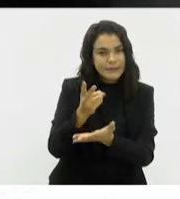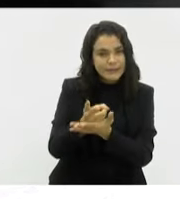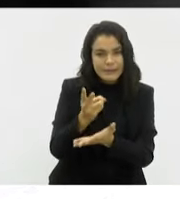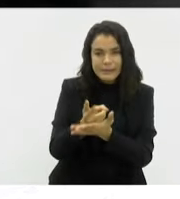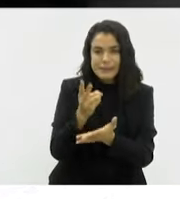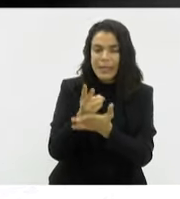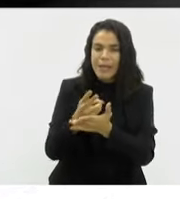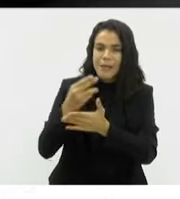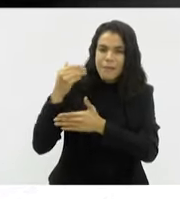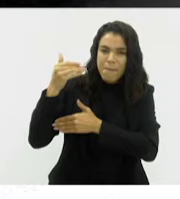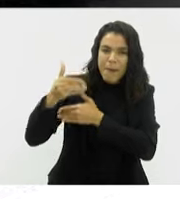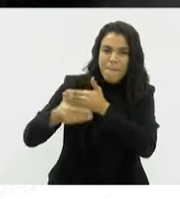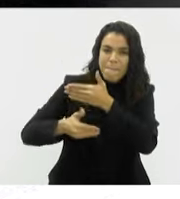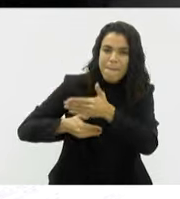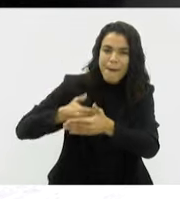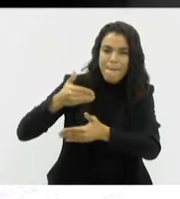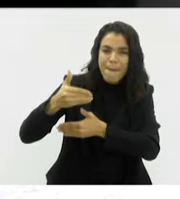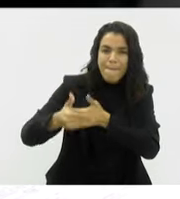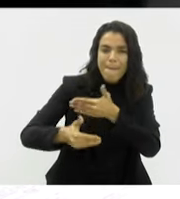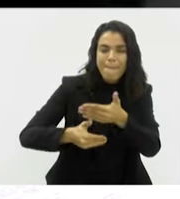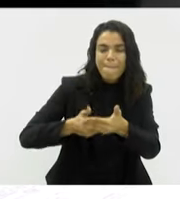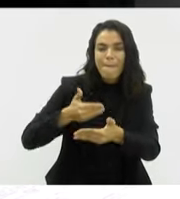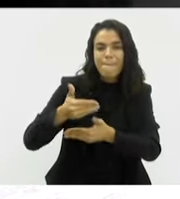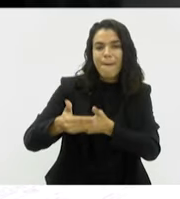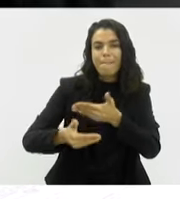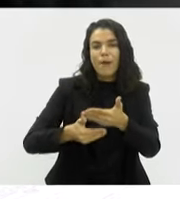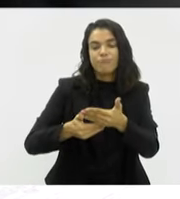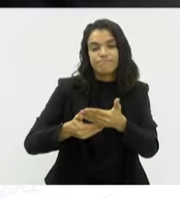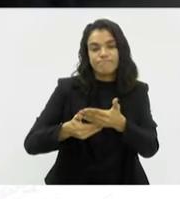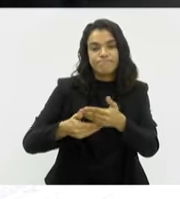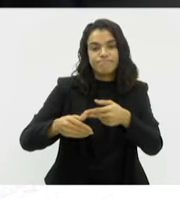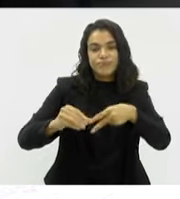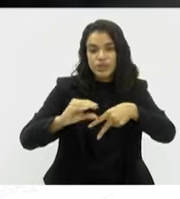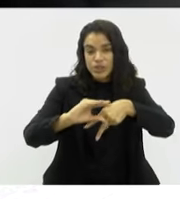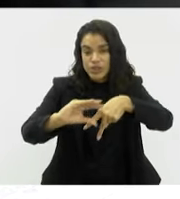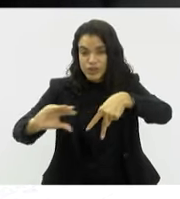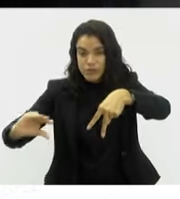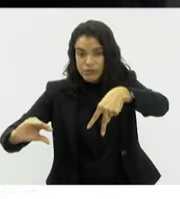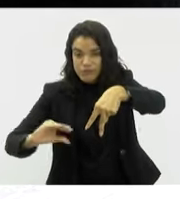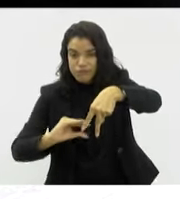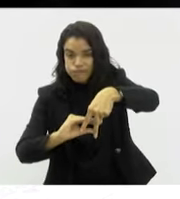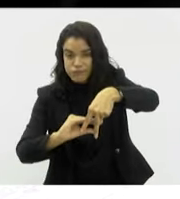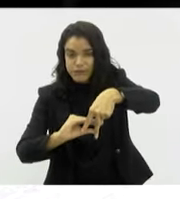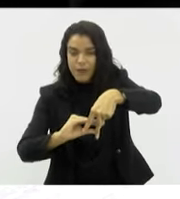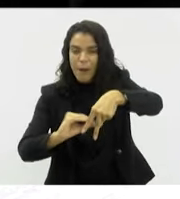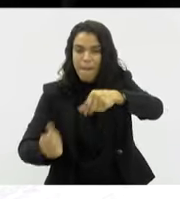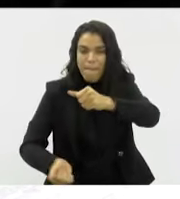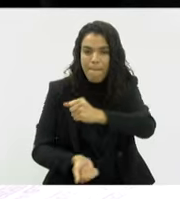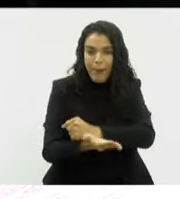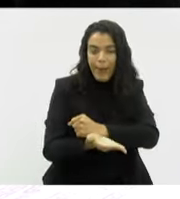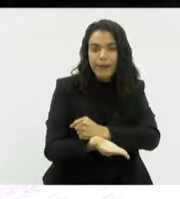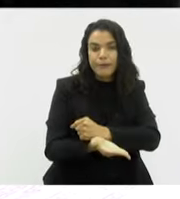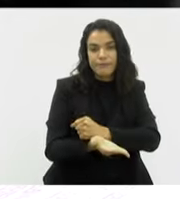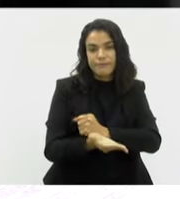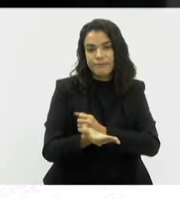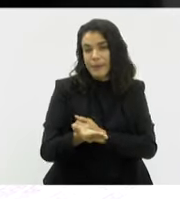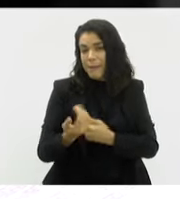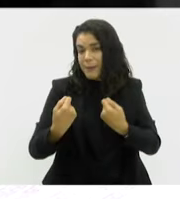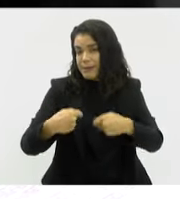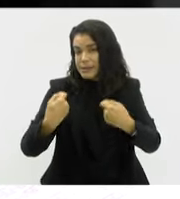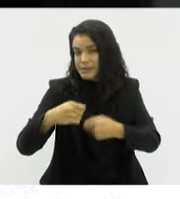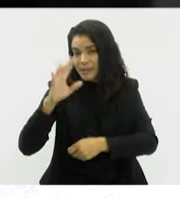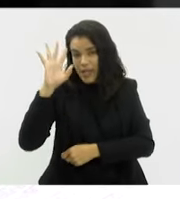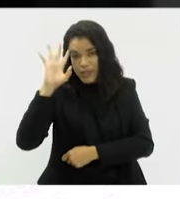últimos tempos como matéria de corrupção. E quem tem que definir a capacidade